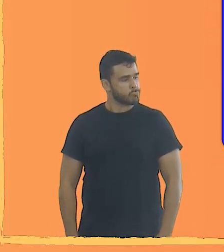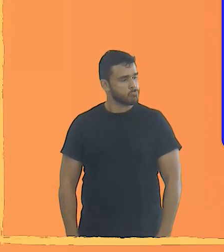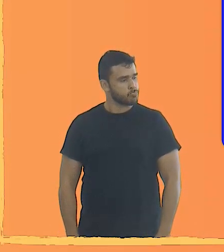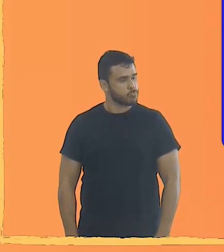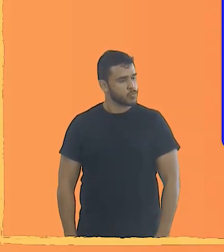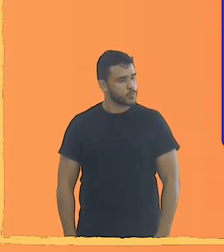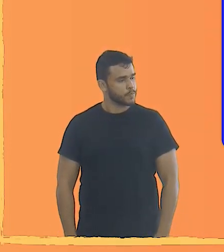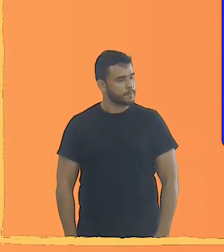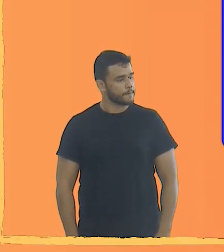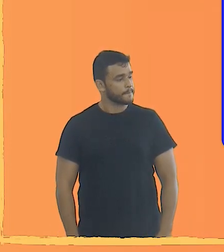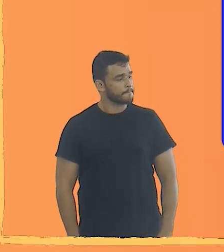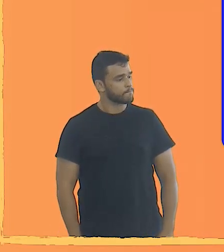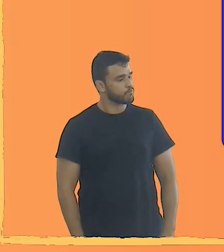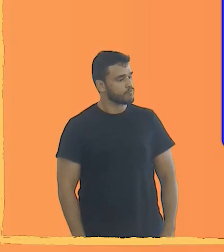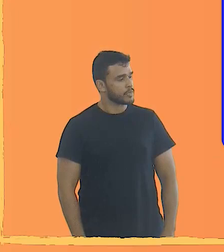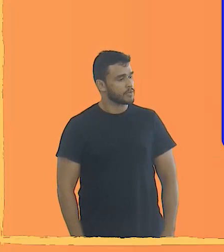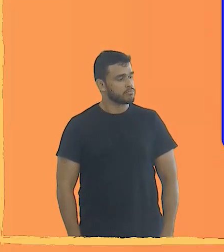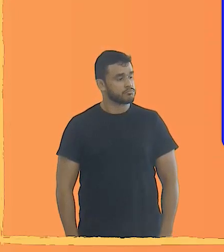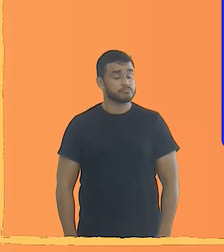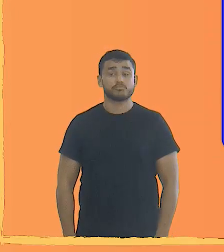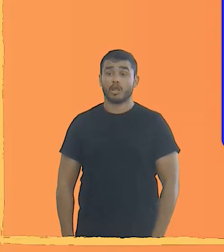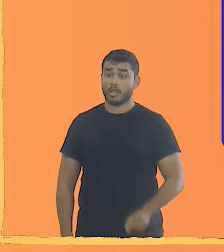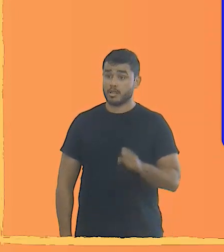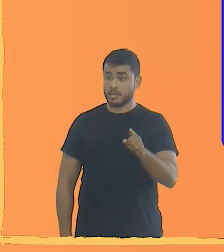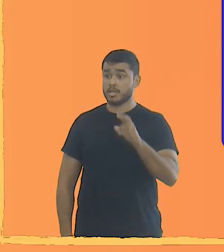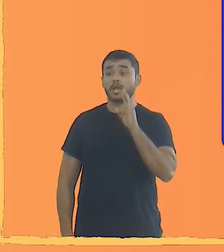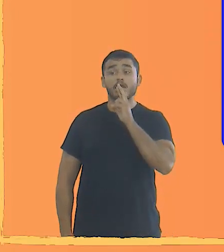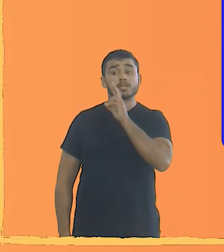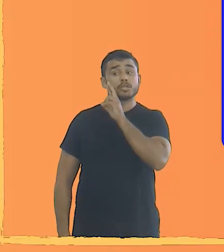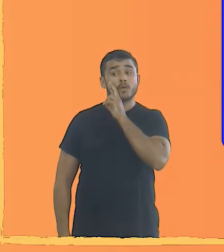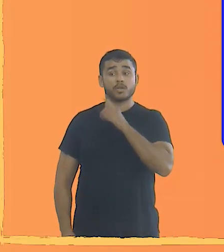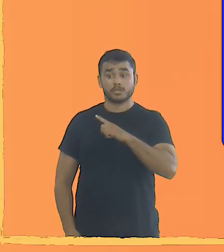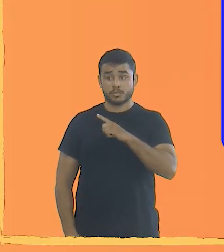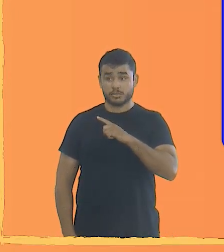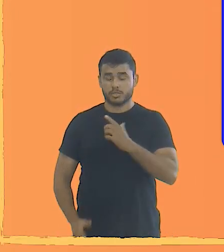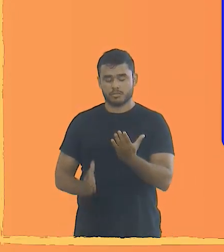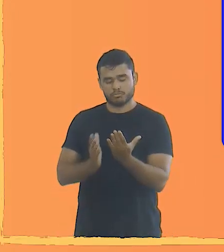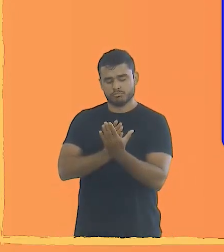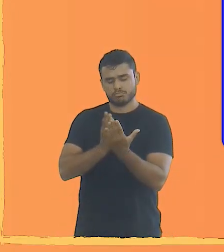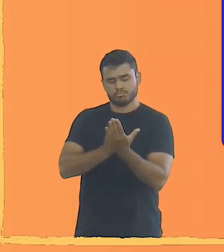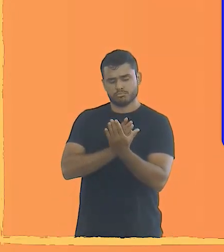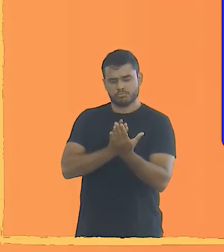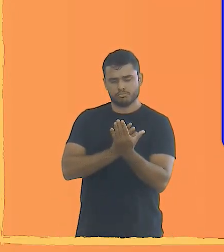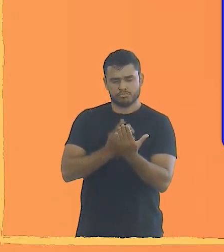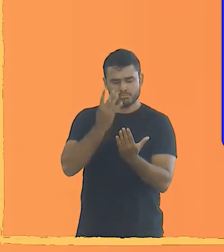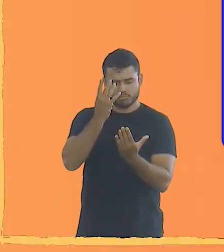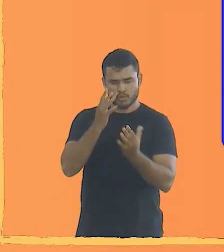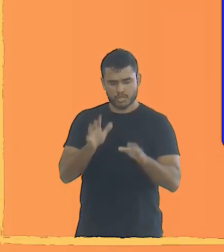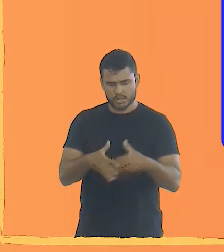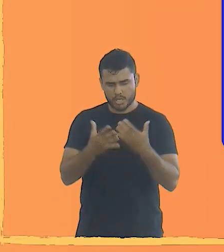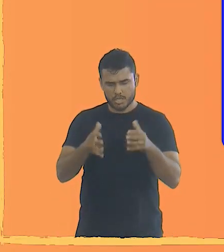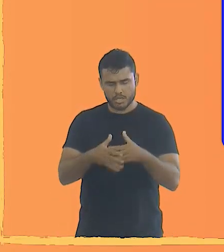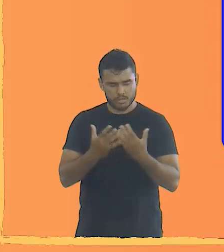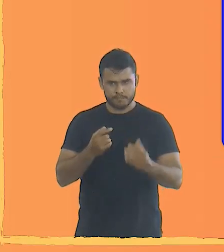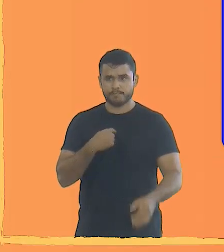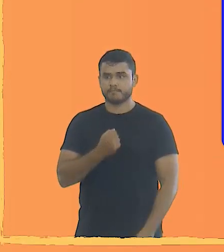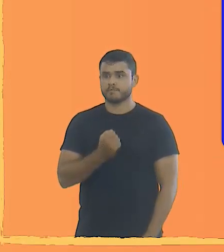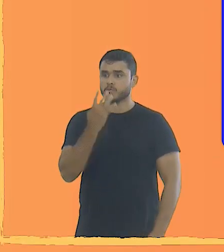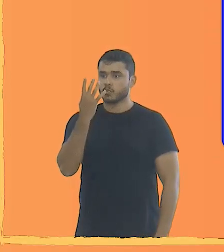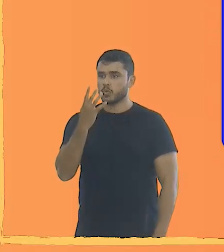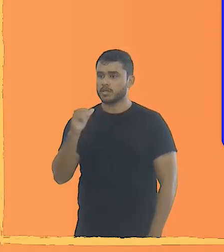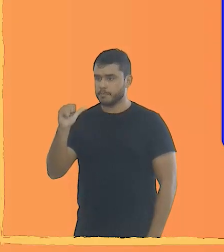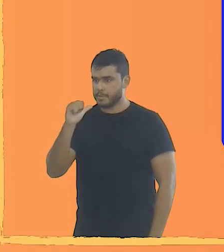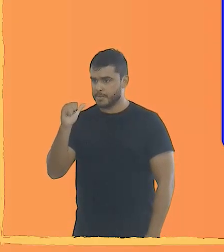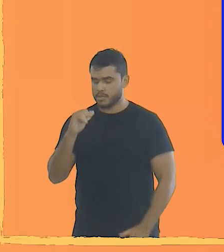salada, 4 opções de bebida, 3 opções de prato quente e 2 sobremesas conforme o cardápio. Todos os